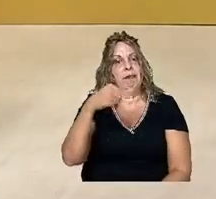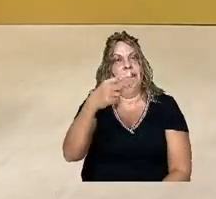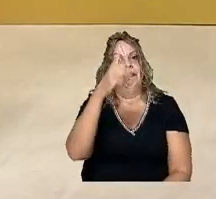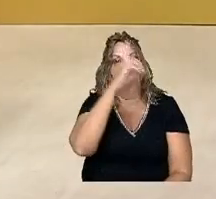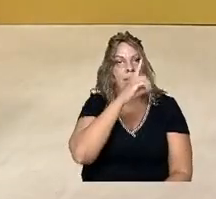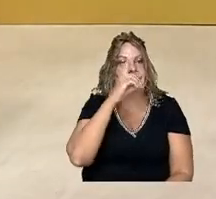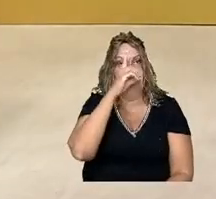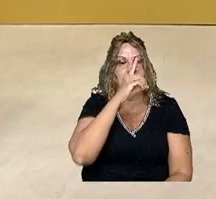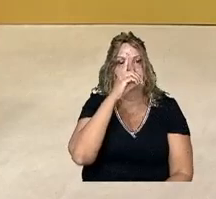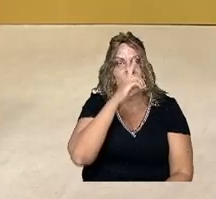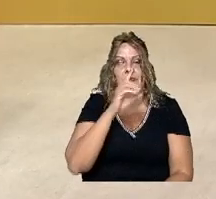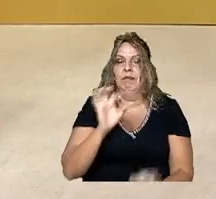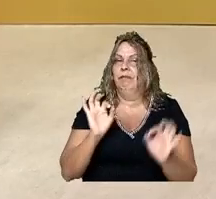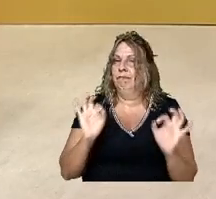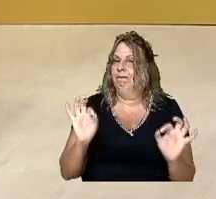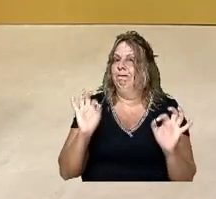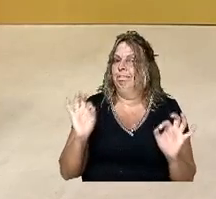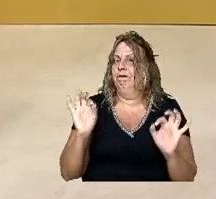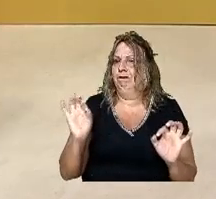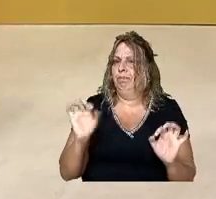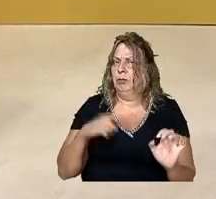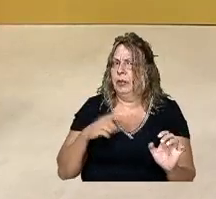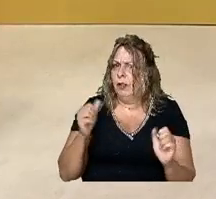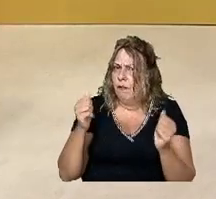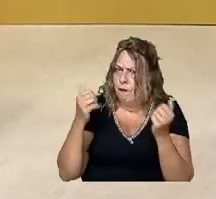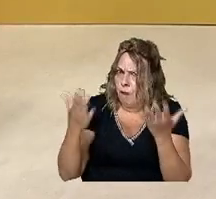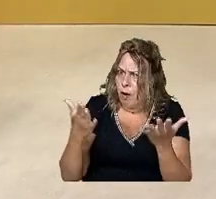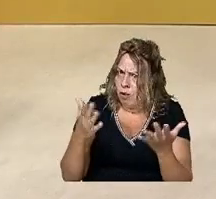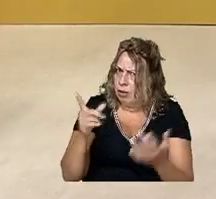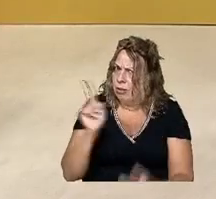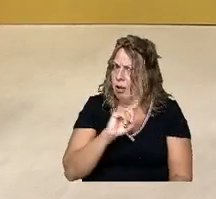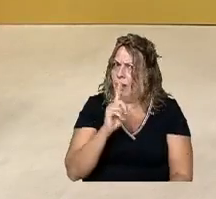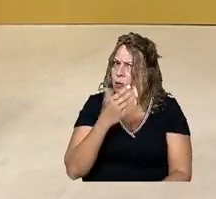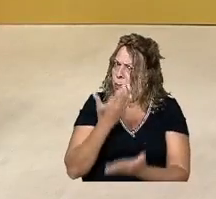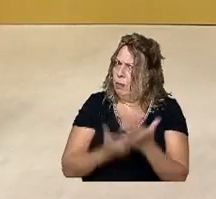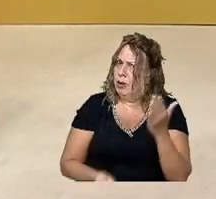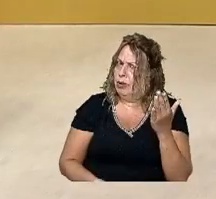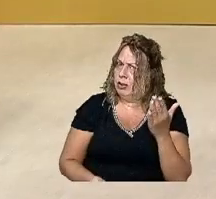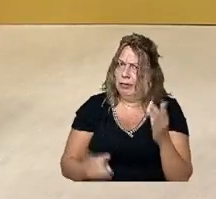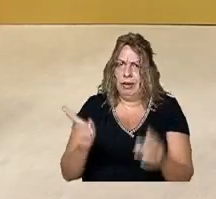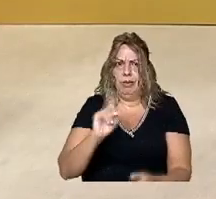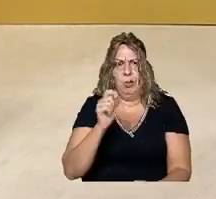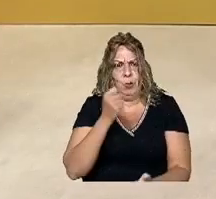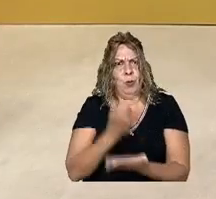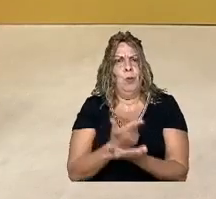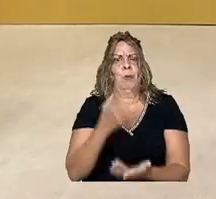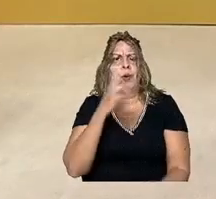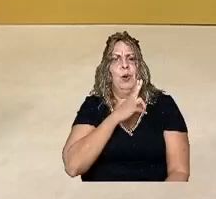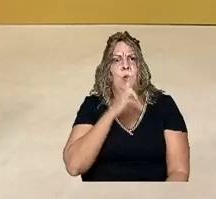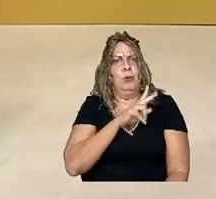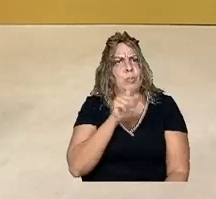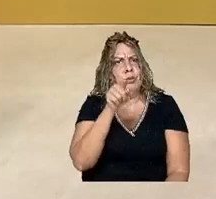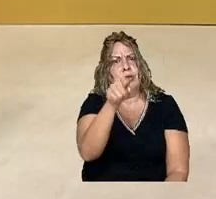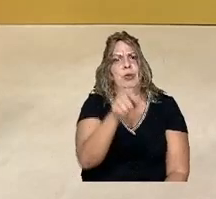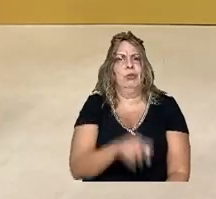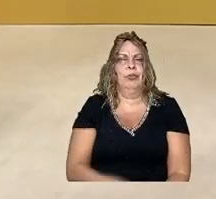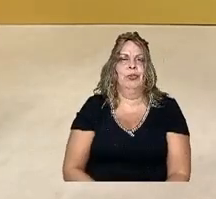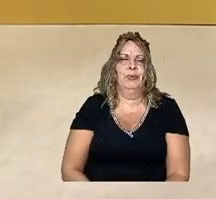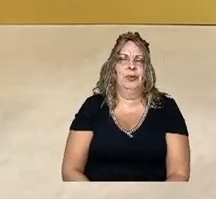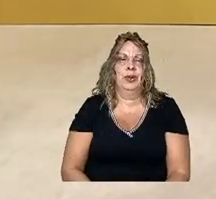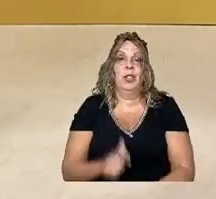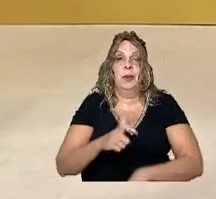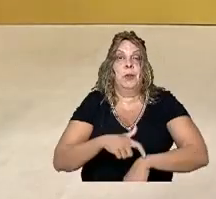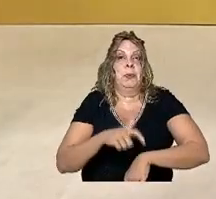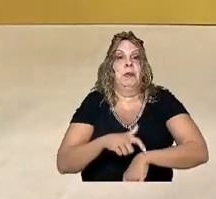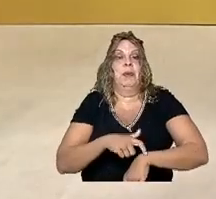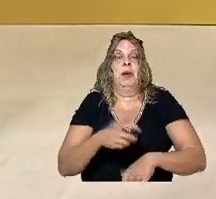tá? Incrível! Não dá pra ficar de fora, garanta logo o seu. Mas, e agora, nesse momento, o que é que eu posso fazer, Vecine? Bom, prepara